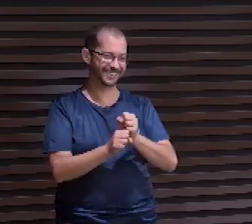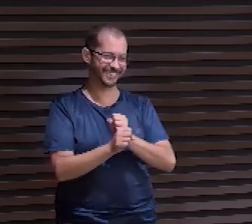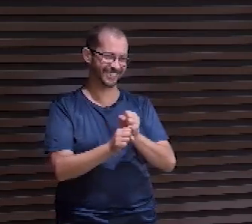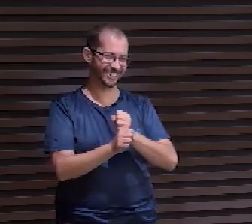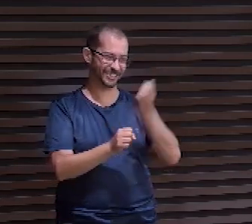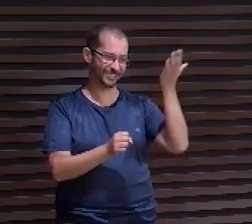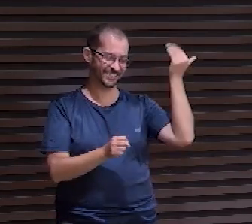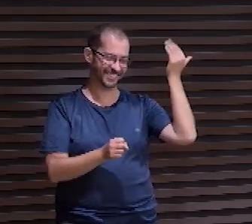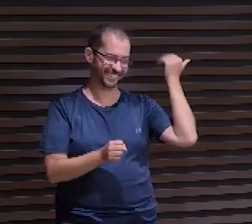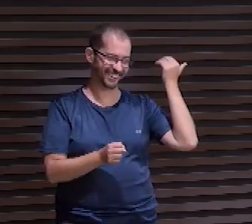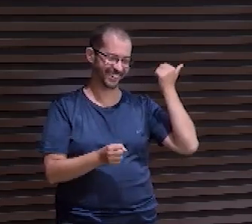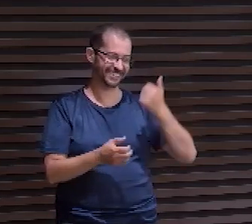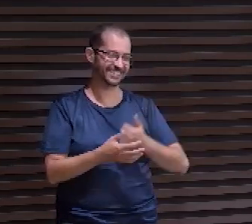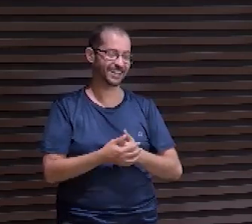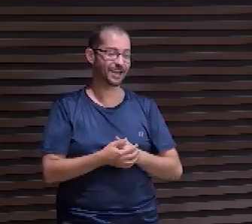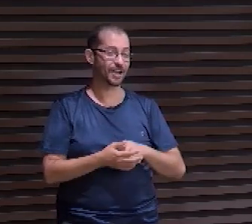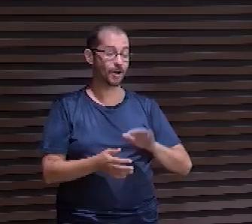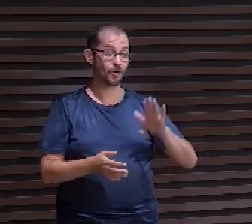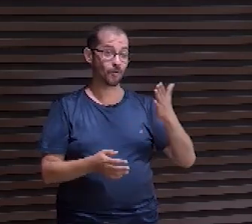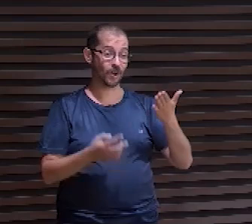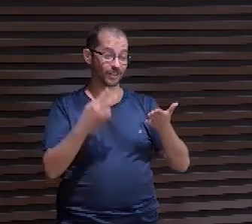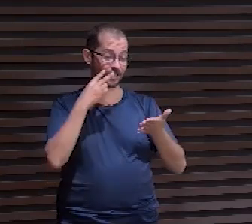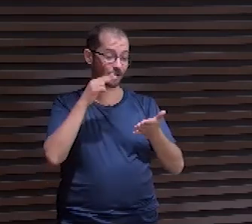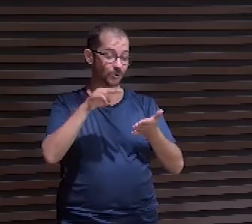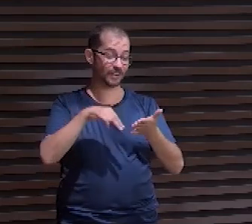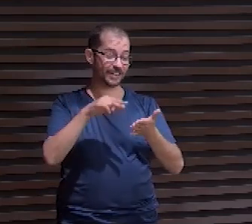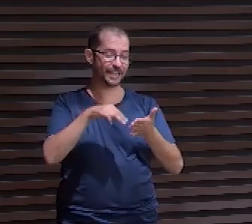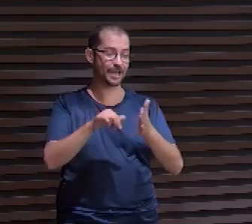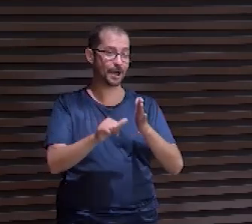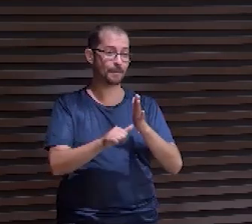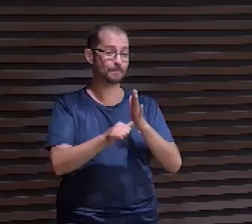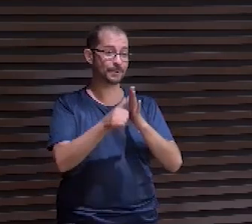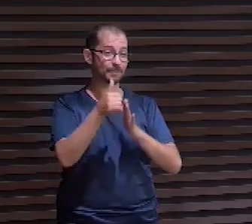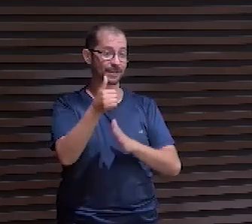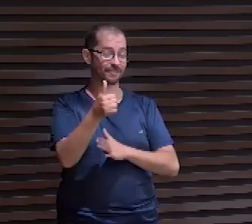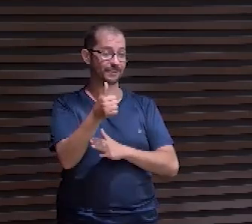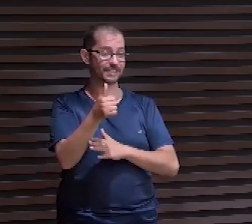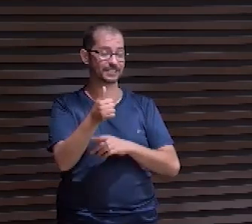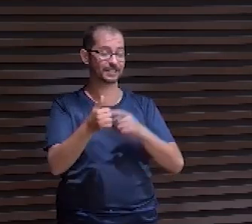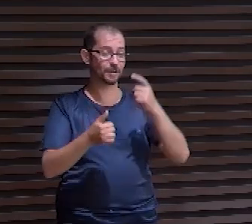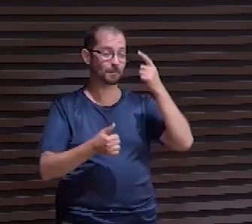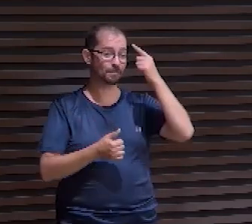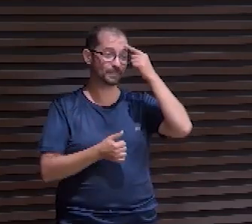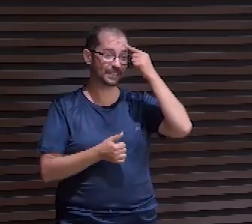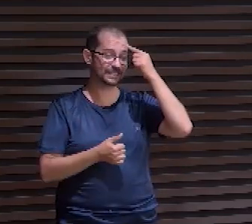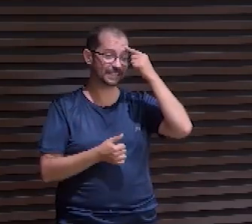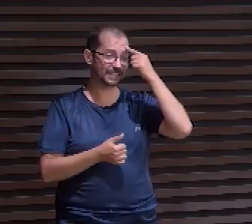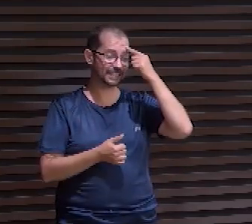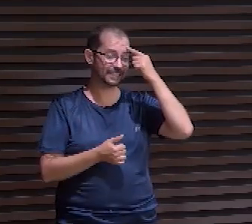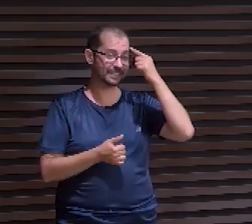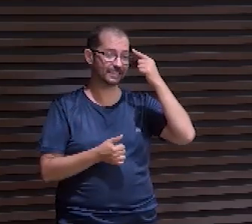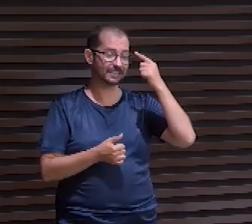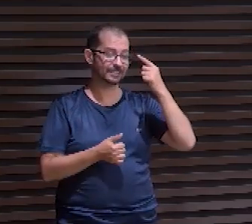E quando eu li a primeira vez, eu disse, isso só encaixa